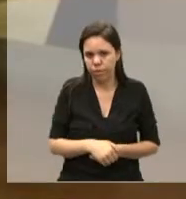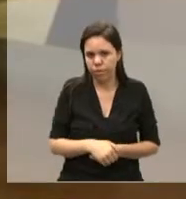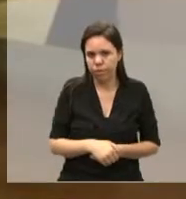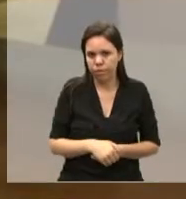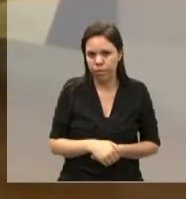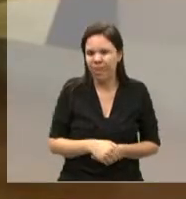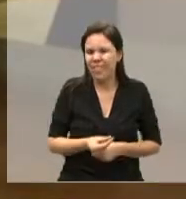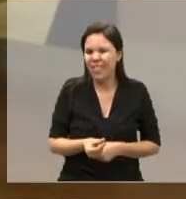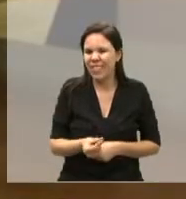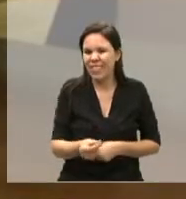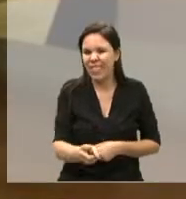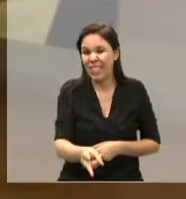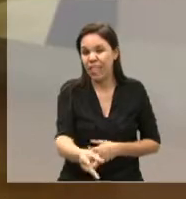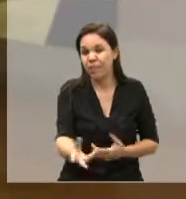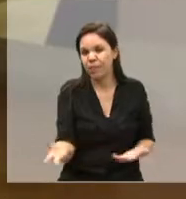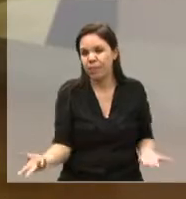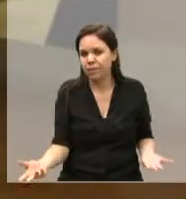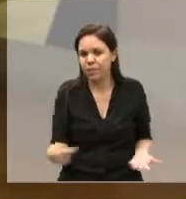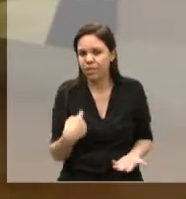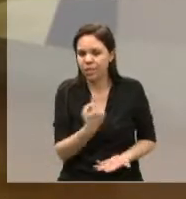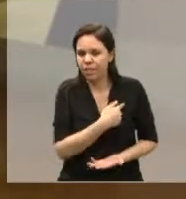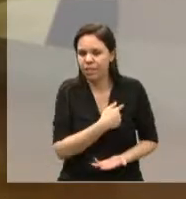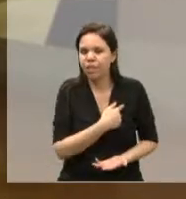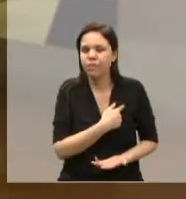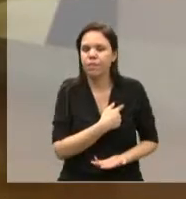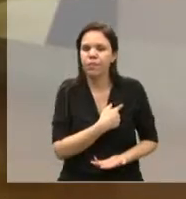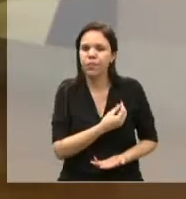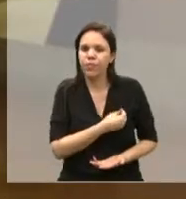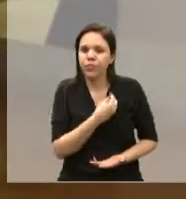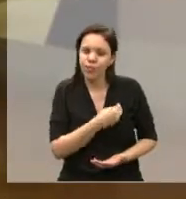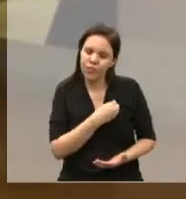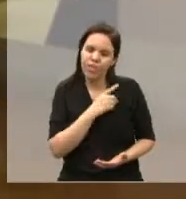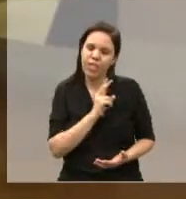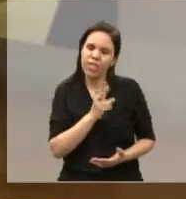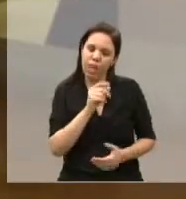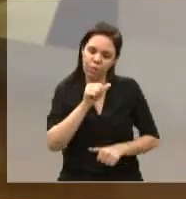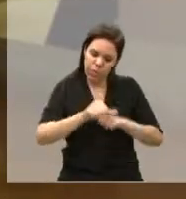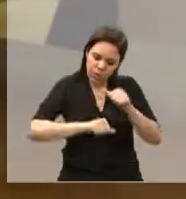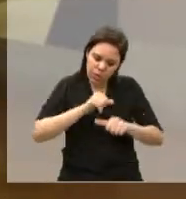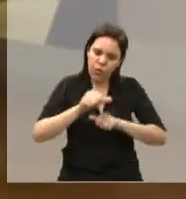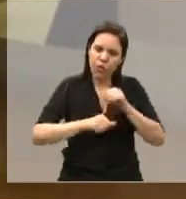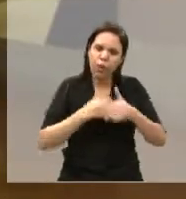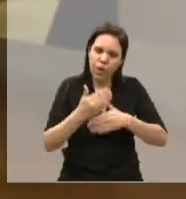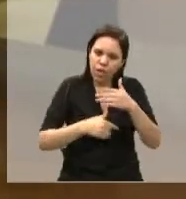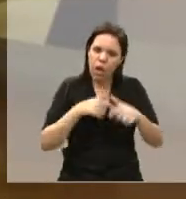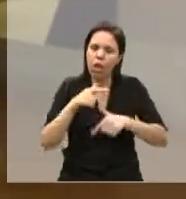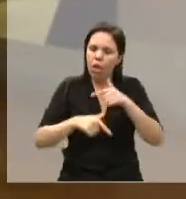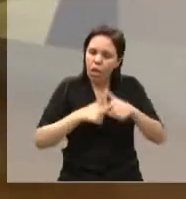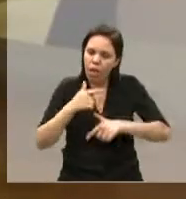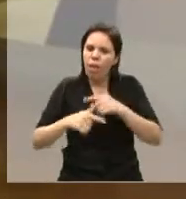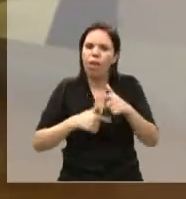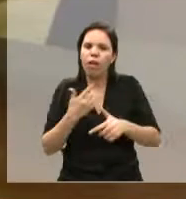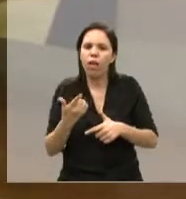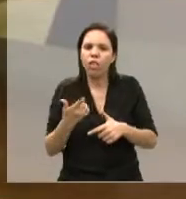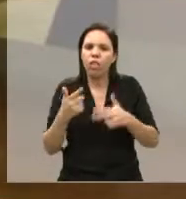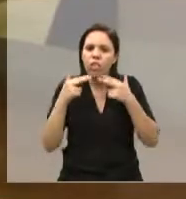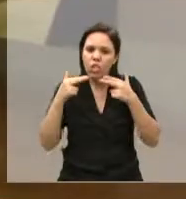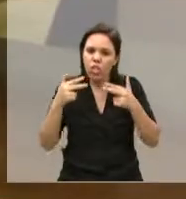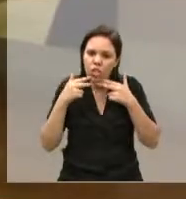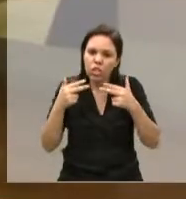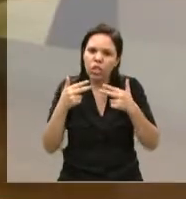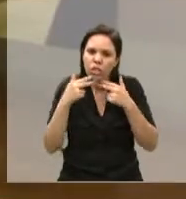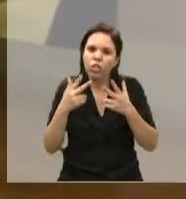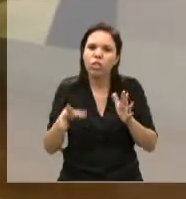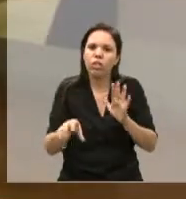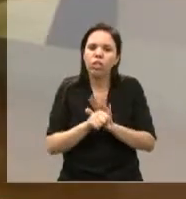é inesgotável, né? A gente vive numa constante transformação, né? Seja no mercado de trabalho, seja de novas